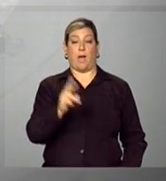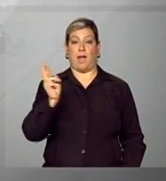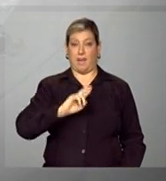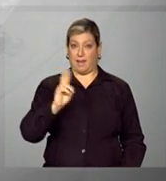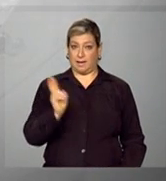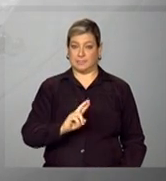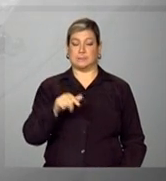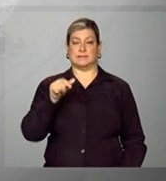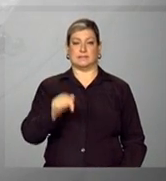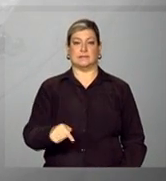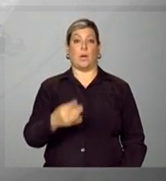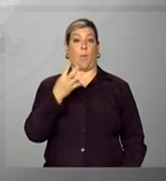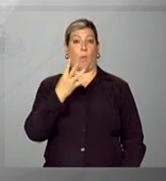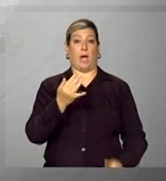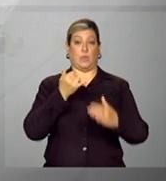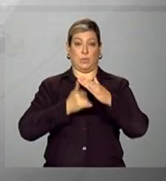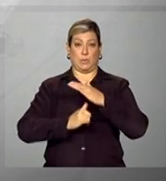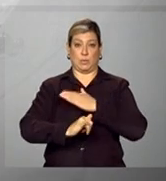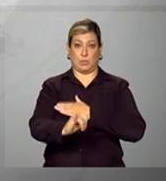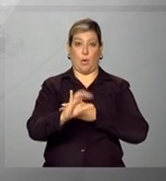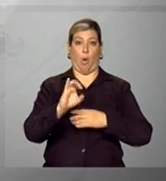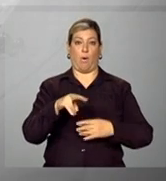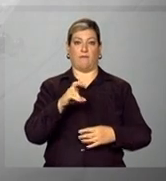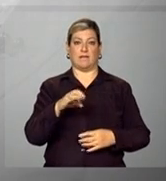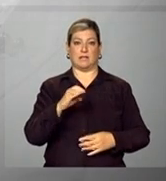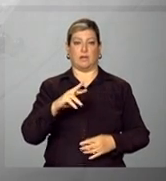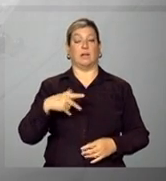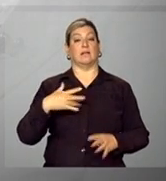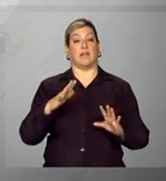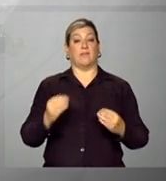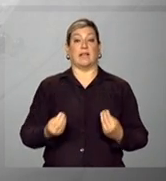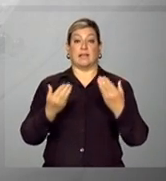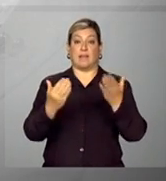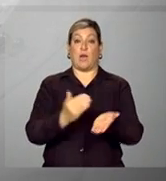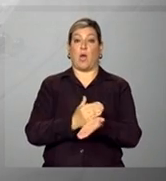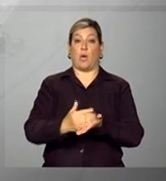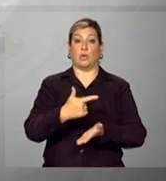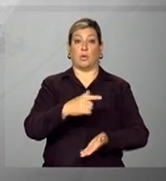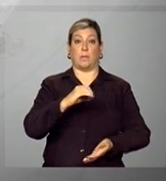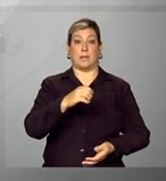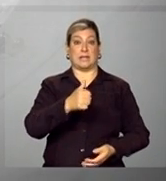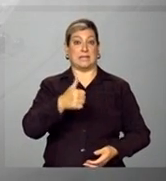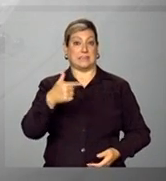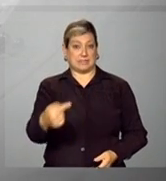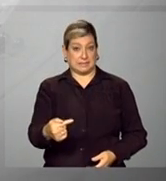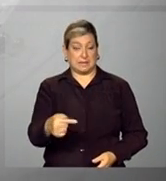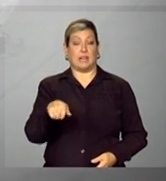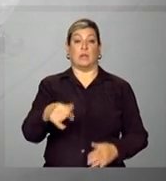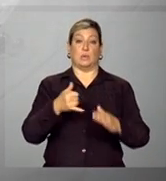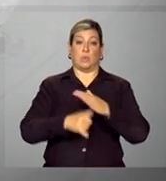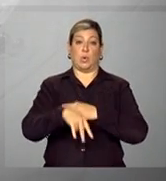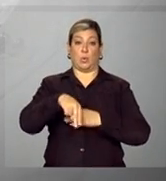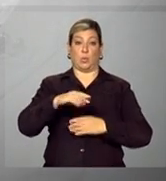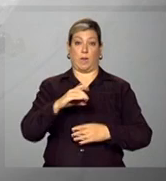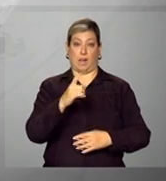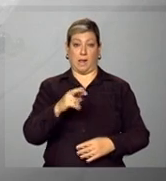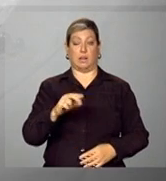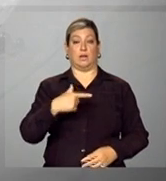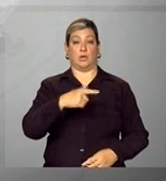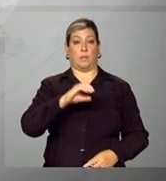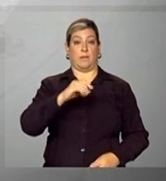R$ 7,8 bilhões. Os 4 submarinos convencionais devem ser entregues a partir de 2017 e o nuclear